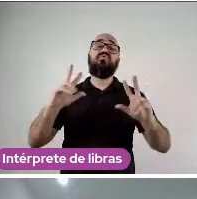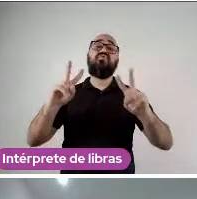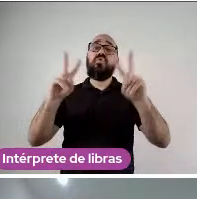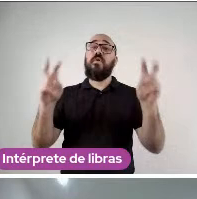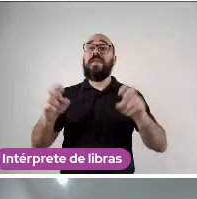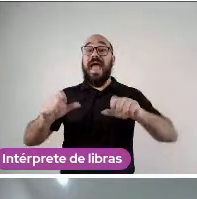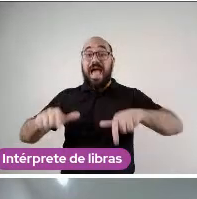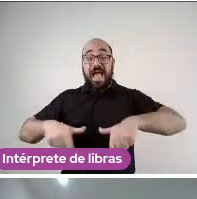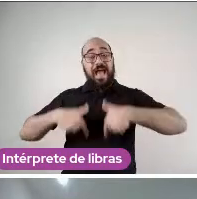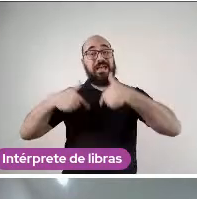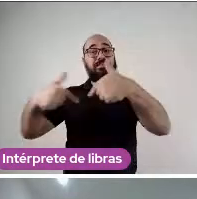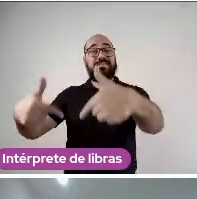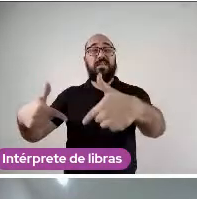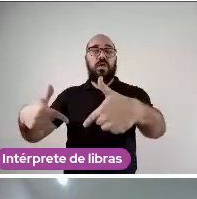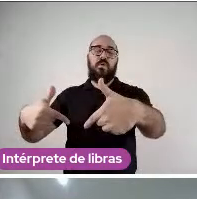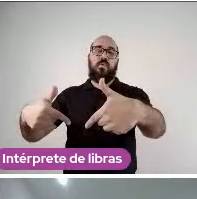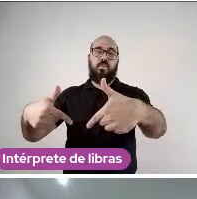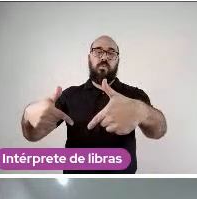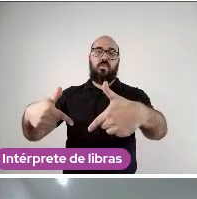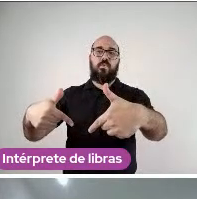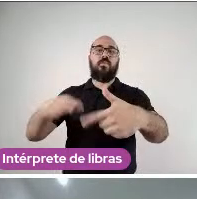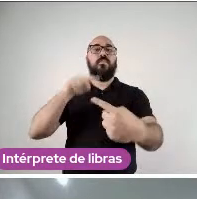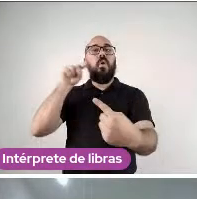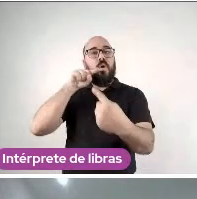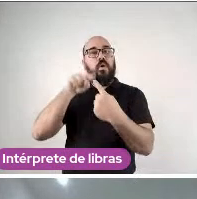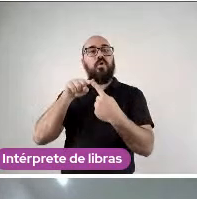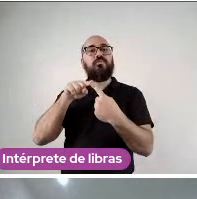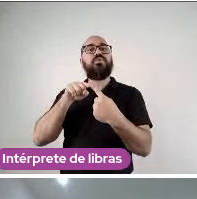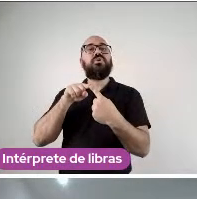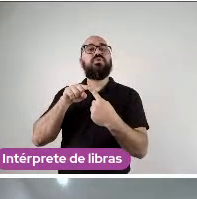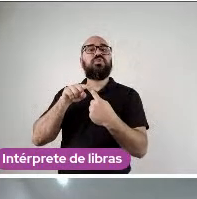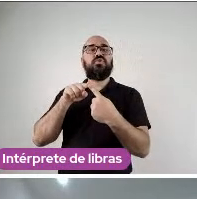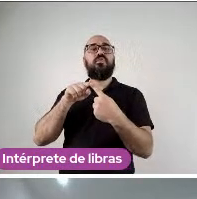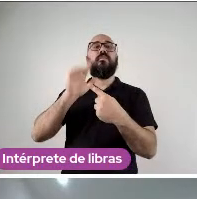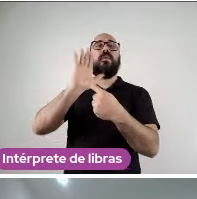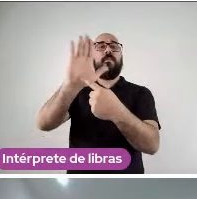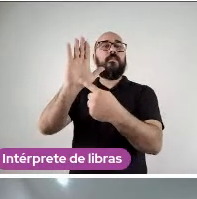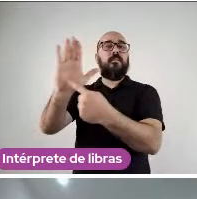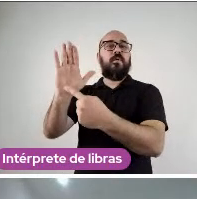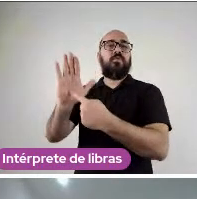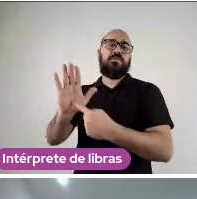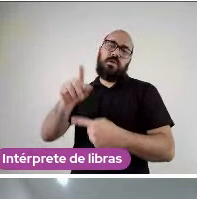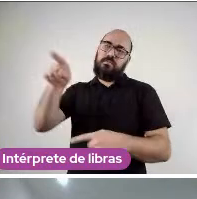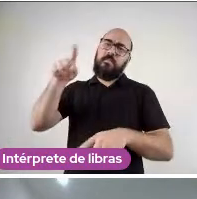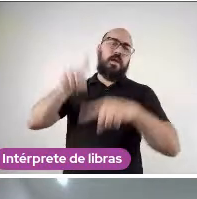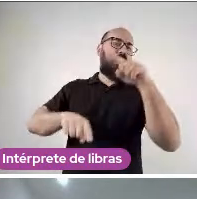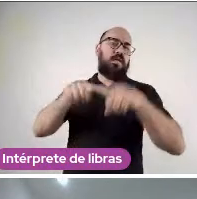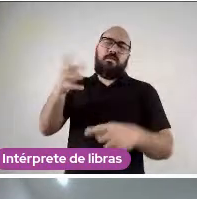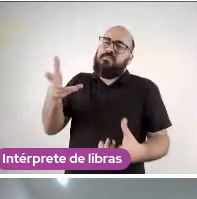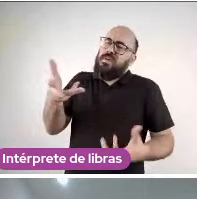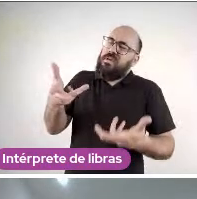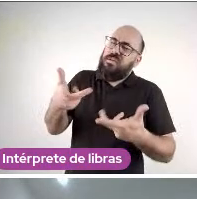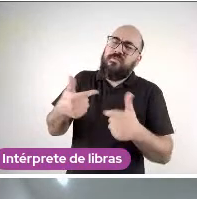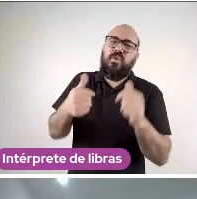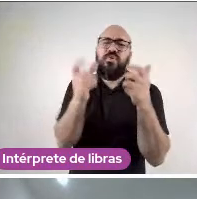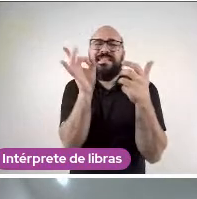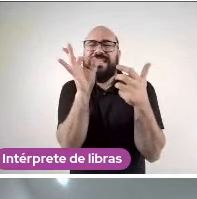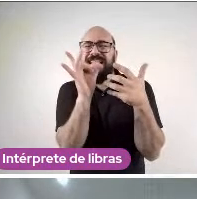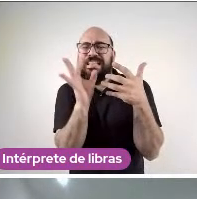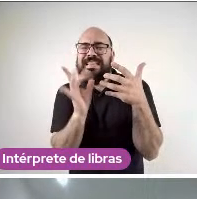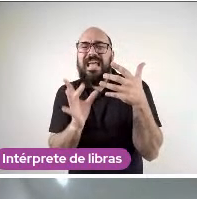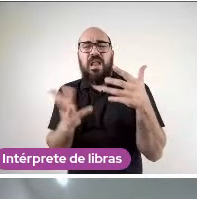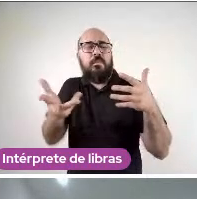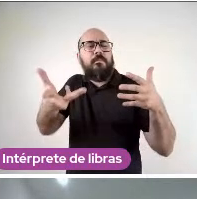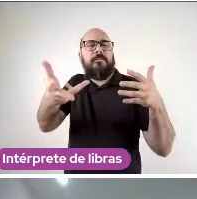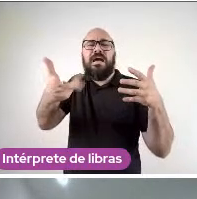estruturantes e metas com indicadores. Vale super a pena esse material, ele é bastante detalhado, é bastante